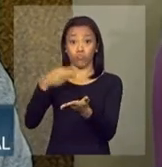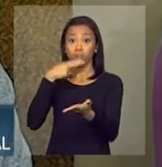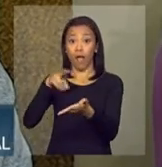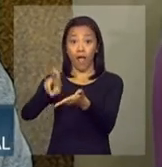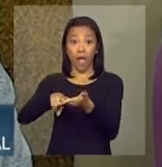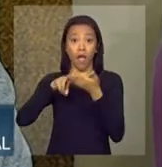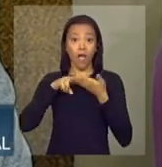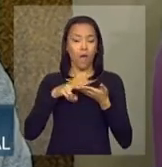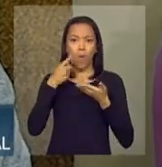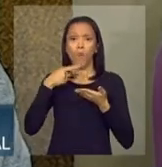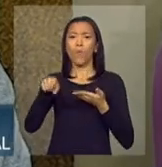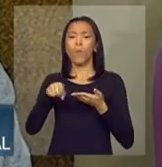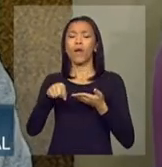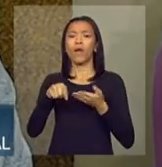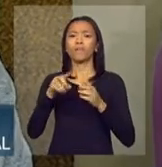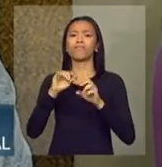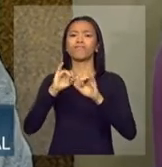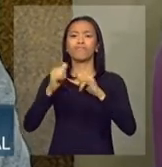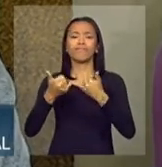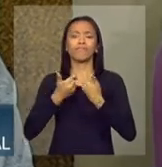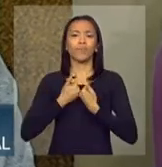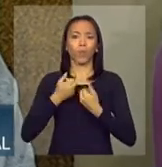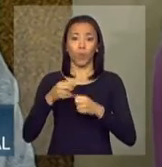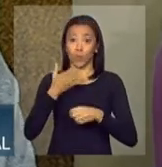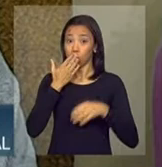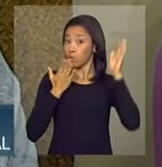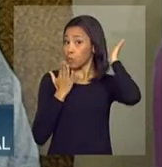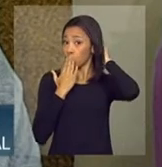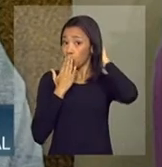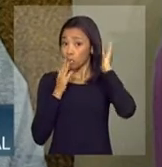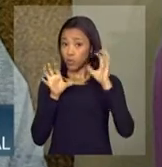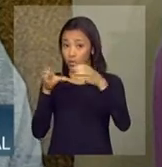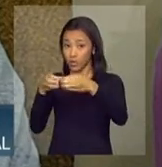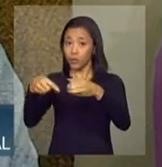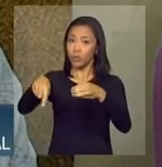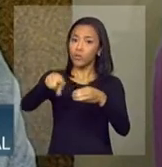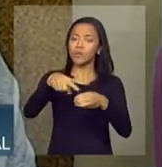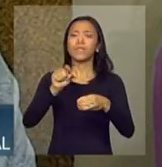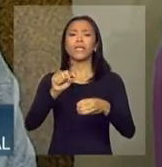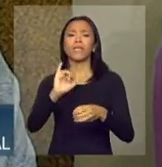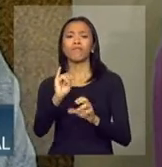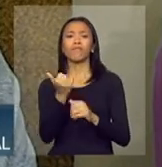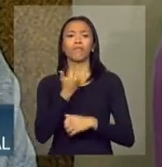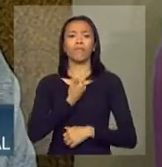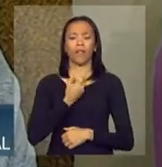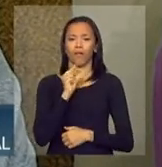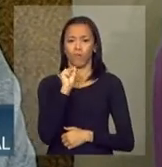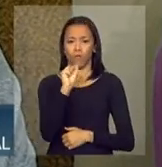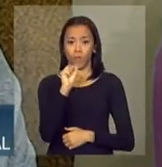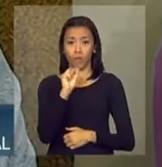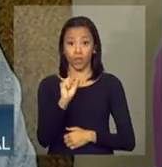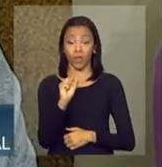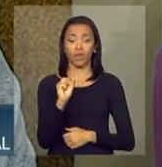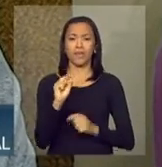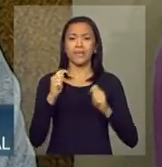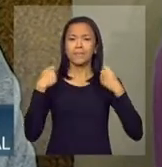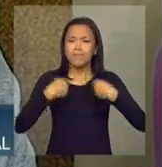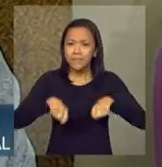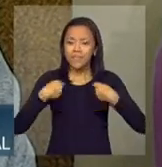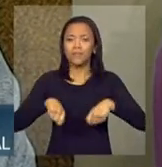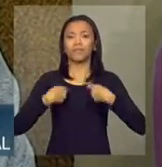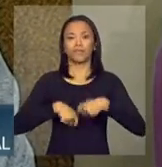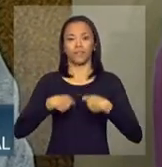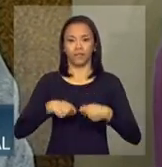etnia Guarani Kaiowá, onde ele chamava atenção para a necessidade